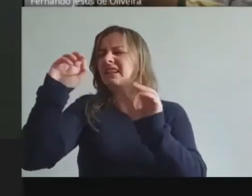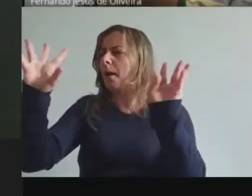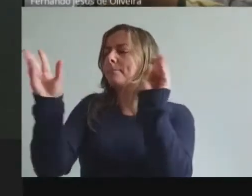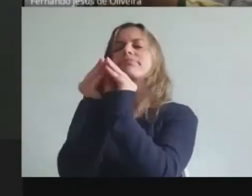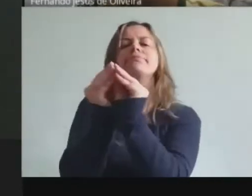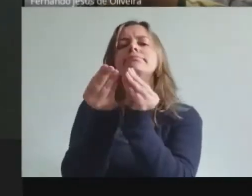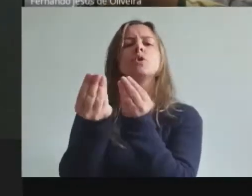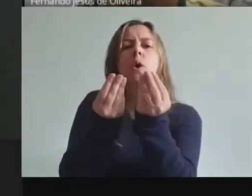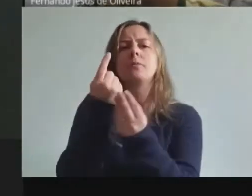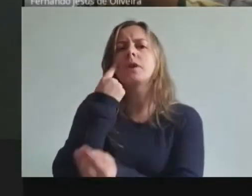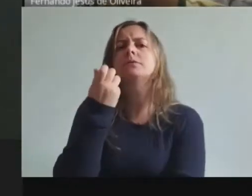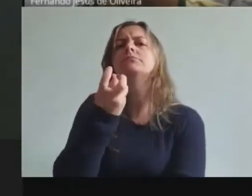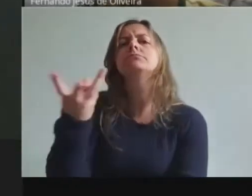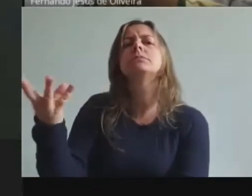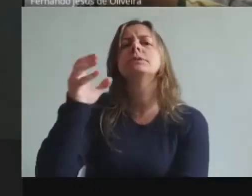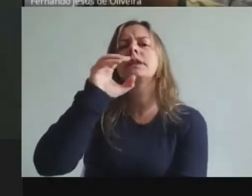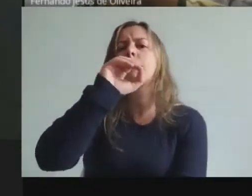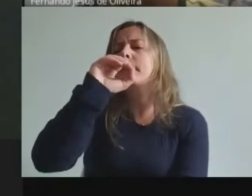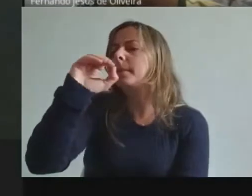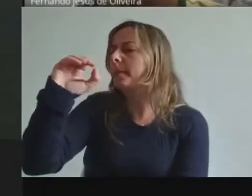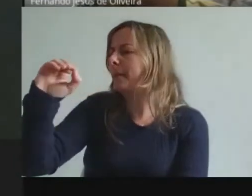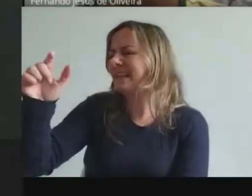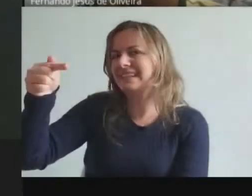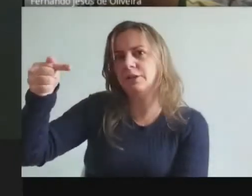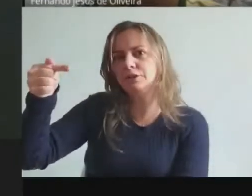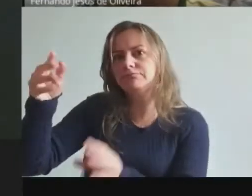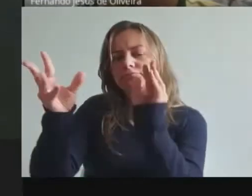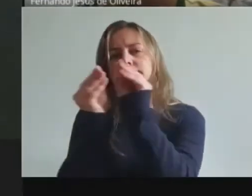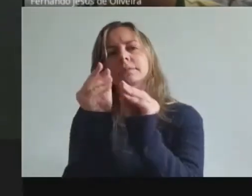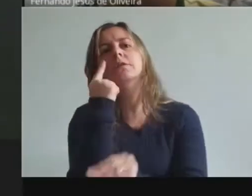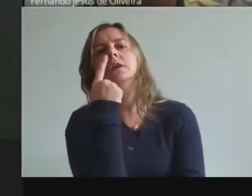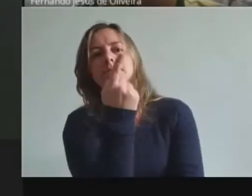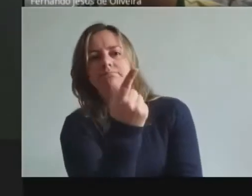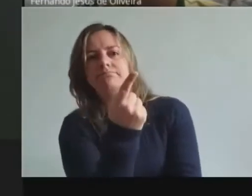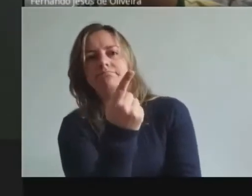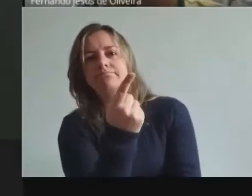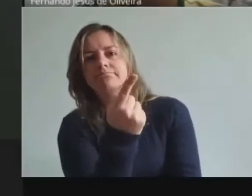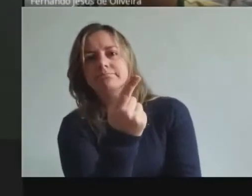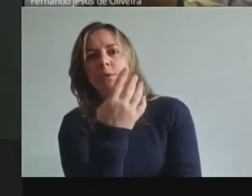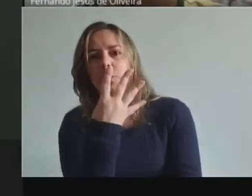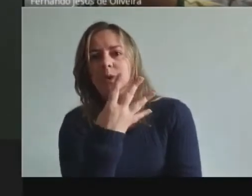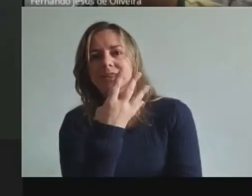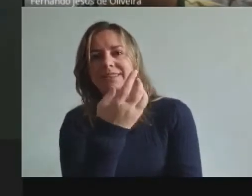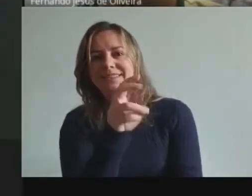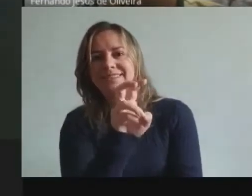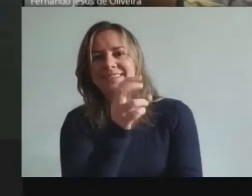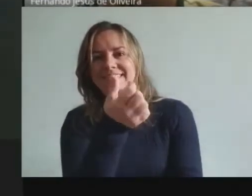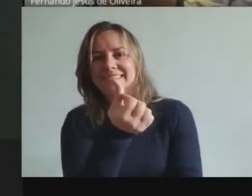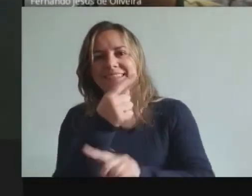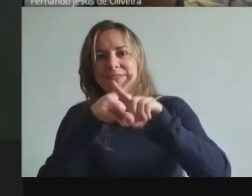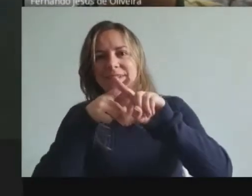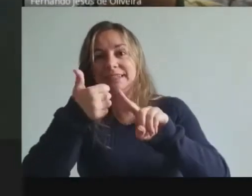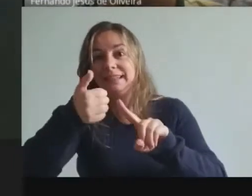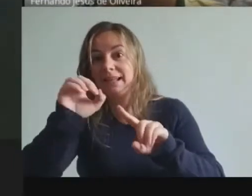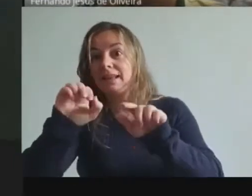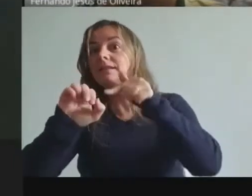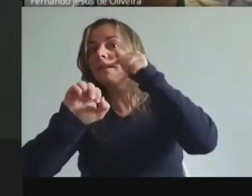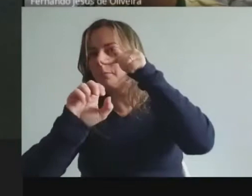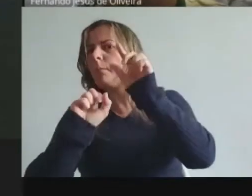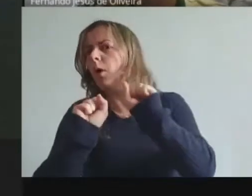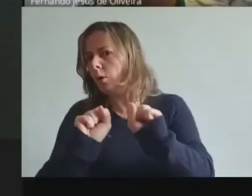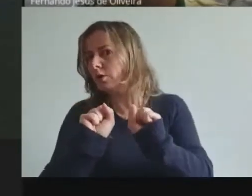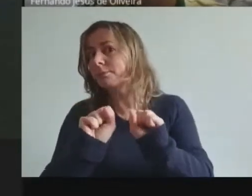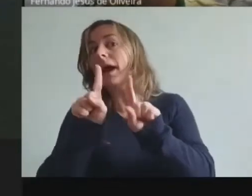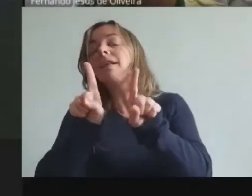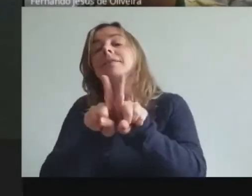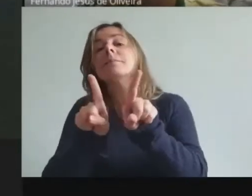3, 6, 7 zeros. Então, eu posso escrever 456 vezes 10 a sétima, tá? Também